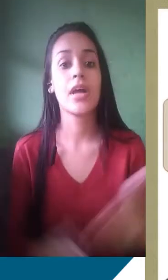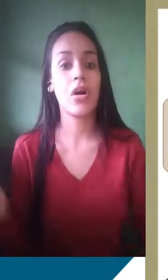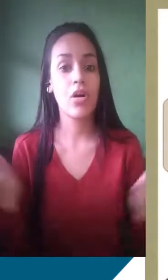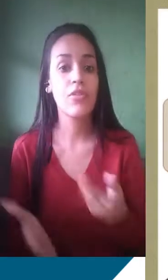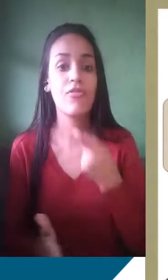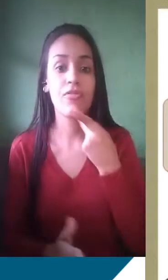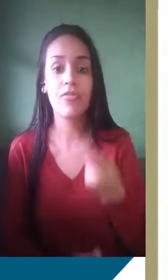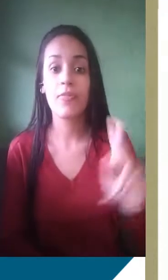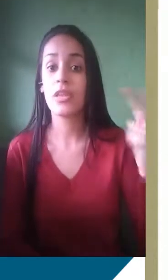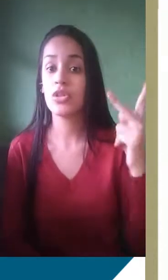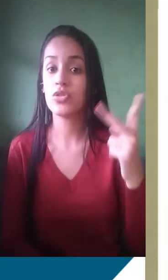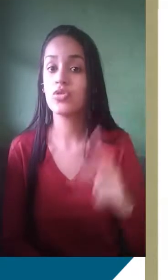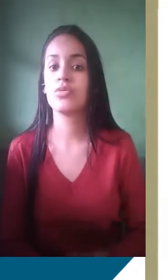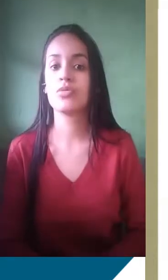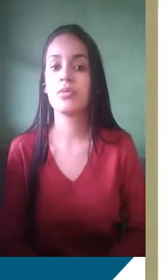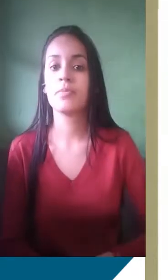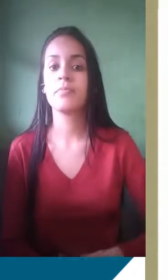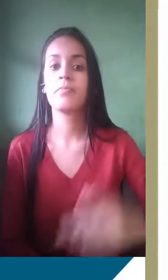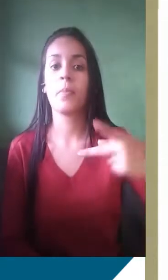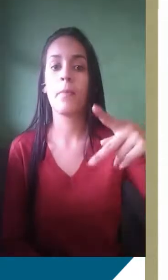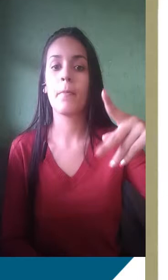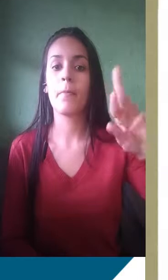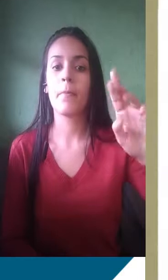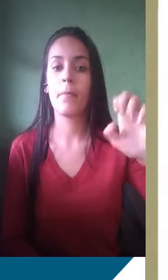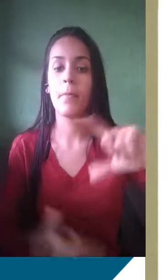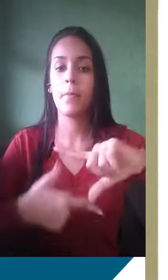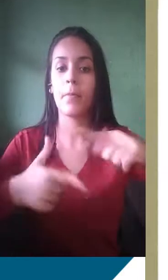o contexto histórico do pré-modernismo.